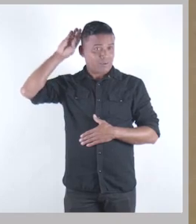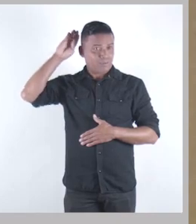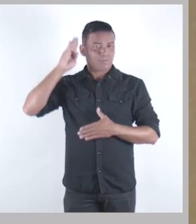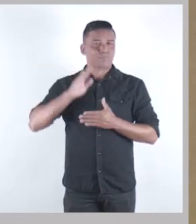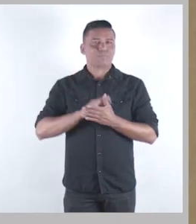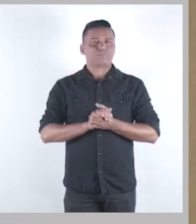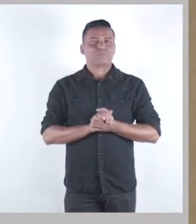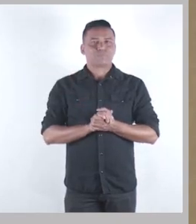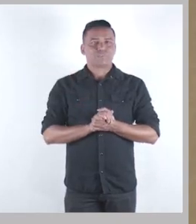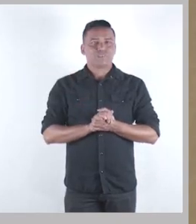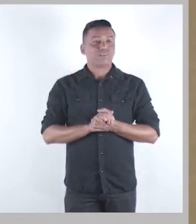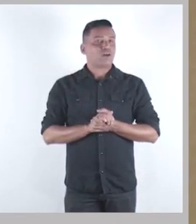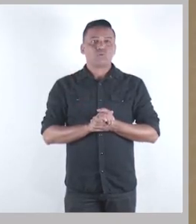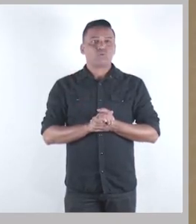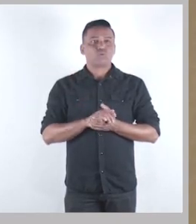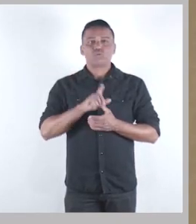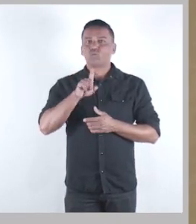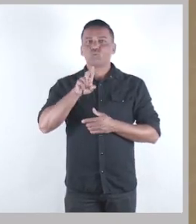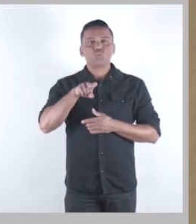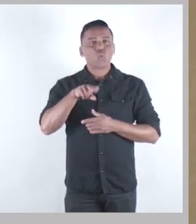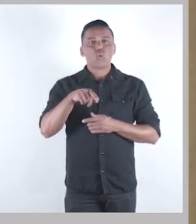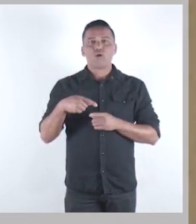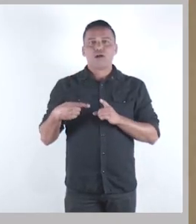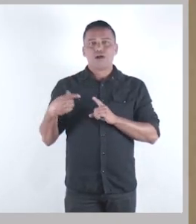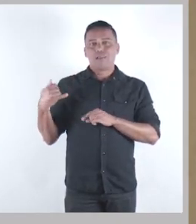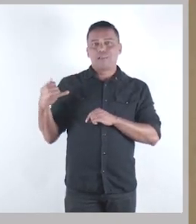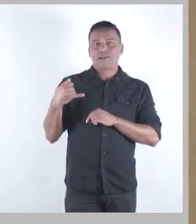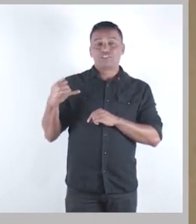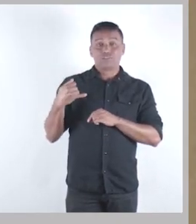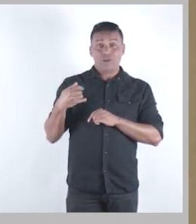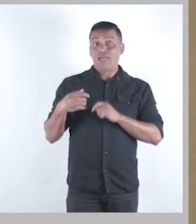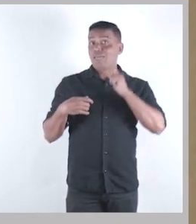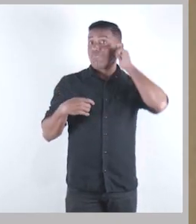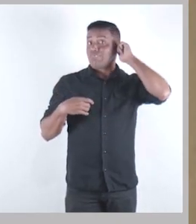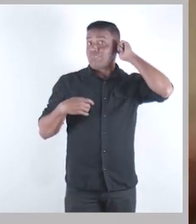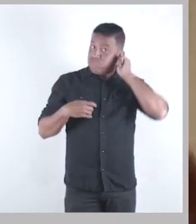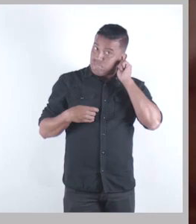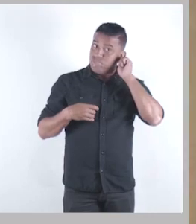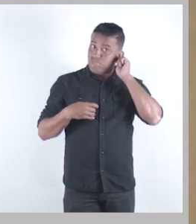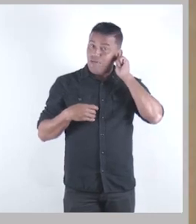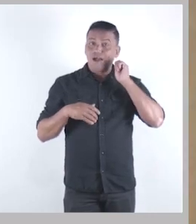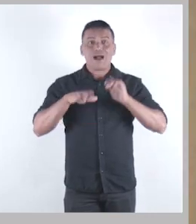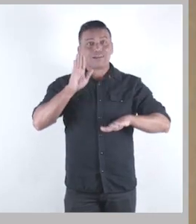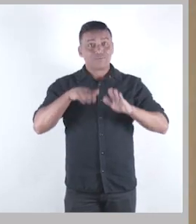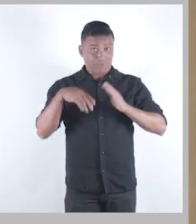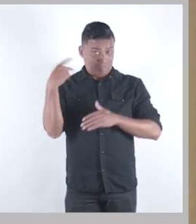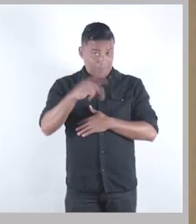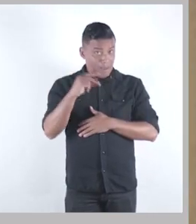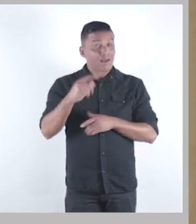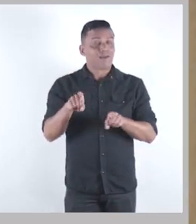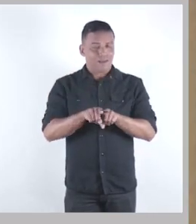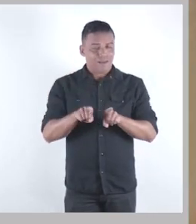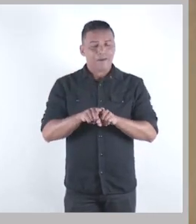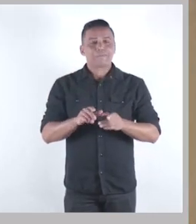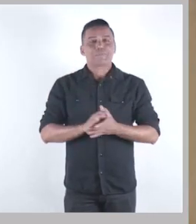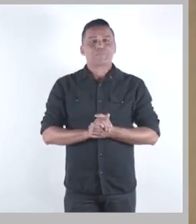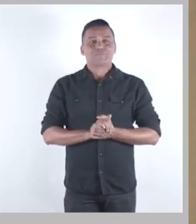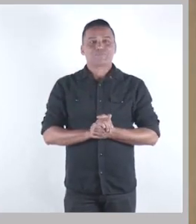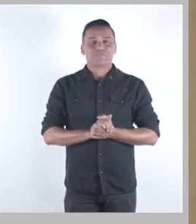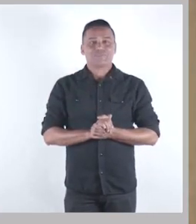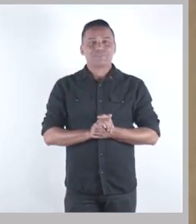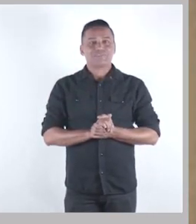casa com uma nota negativa, porque aí ele já nos dava um puxão de orelhas e às vezes até um pouco mais. Professor,